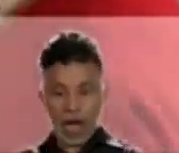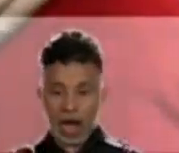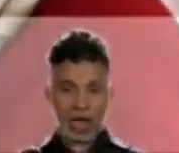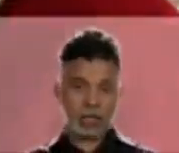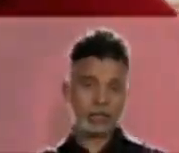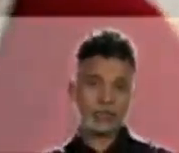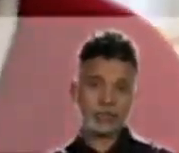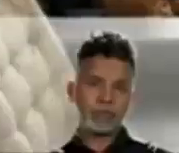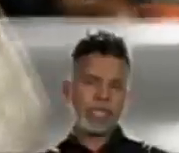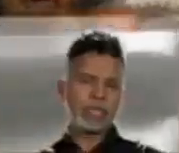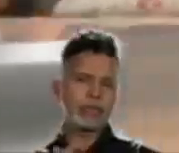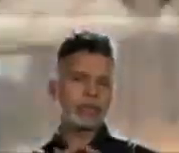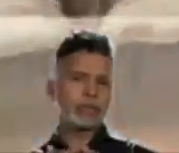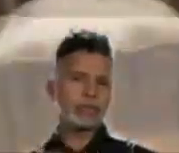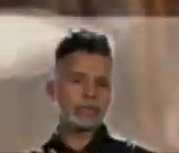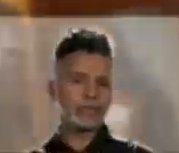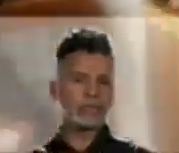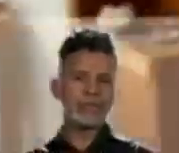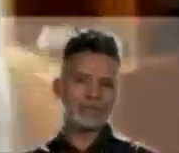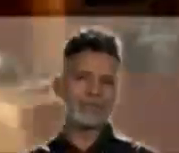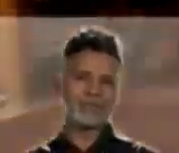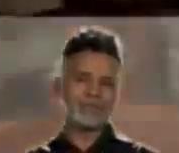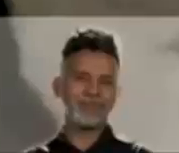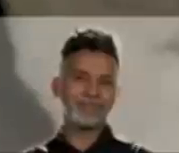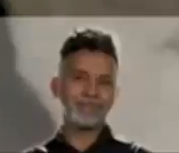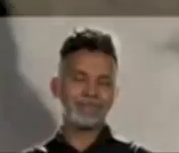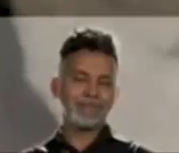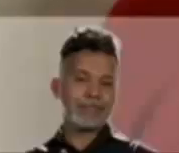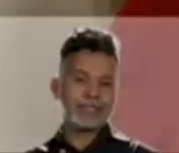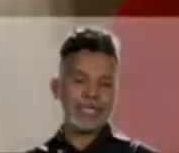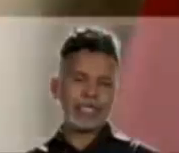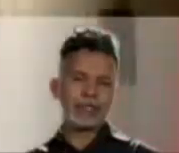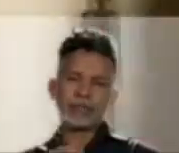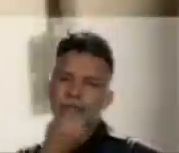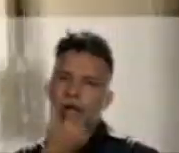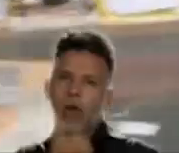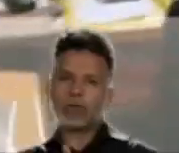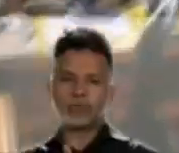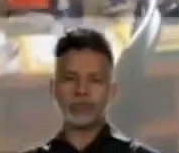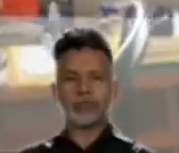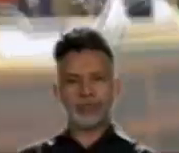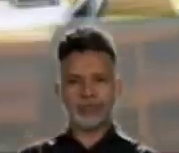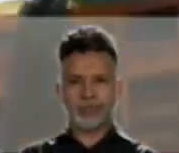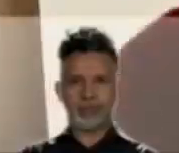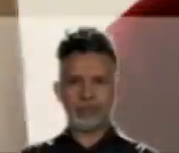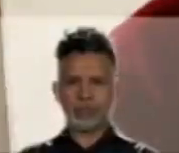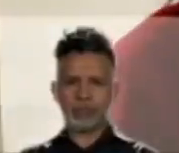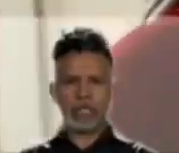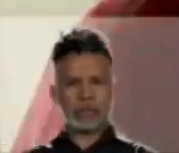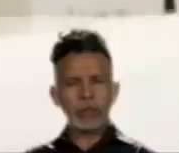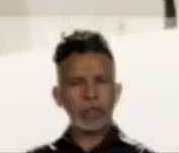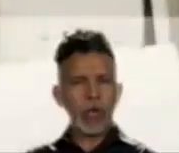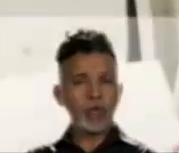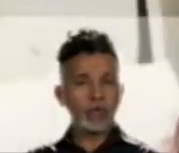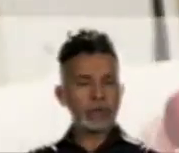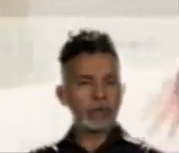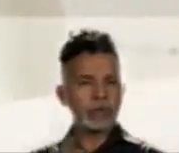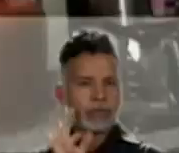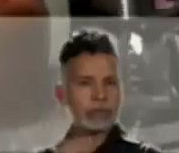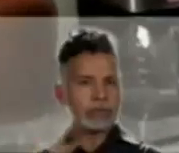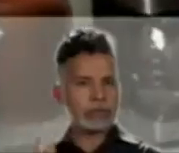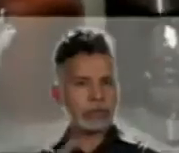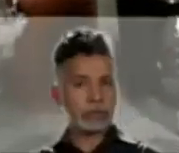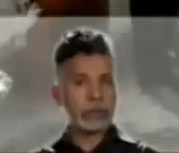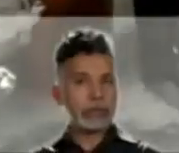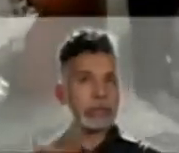Erundina vai cuidar de São Paulo, do centro, do bairro e da periferia. Erundina tem história de